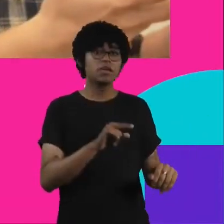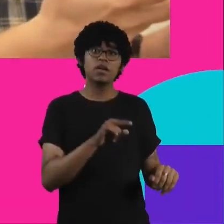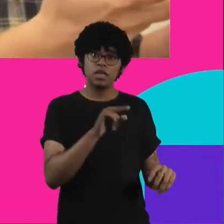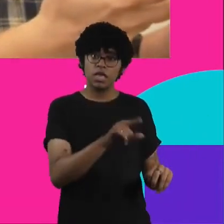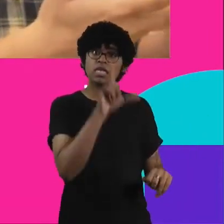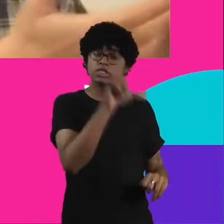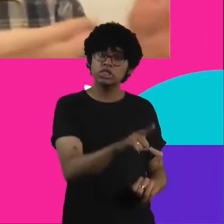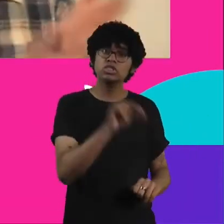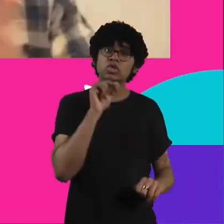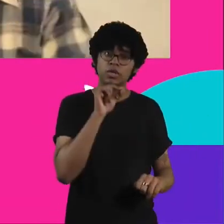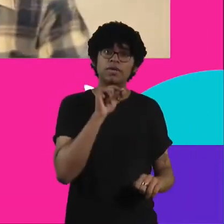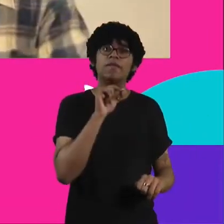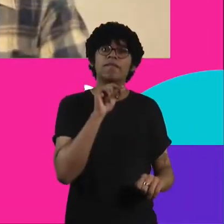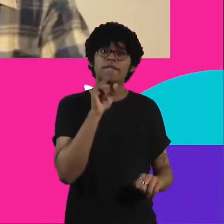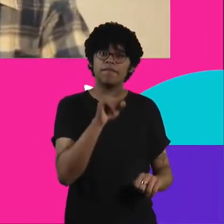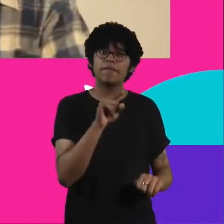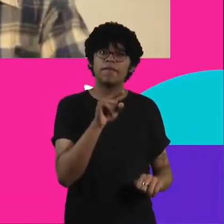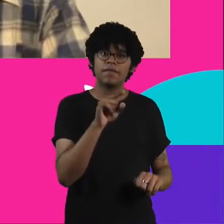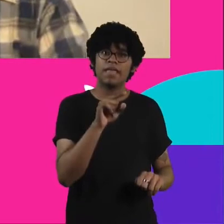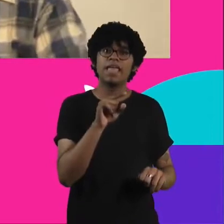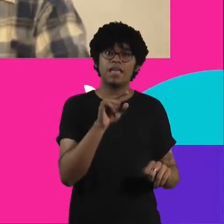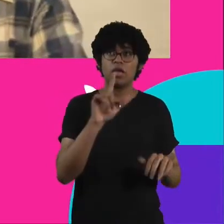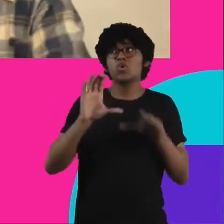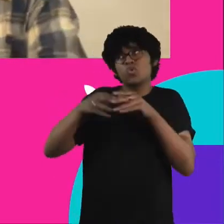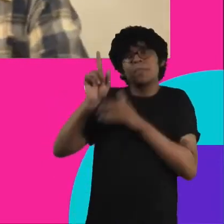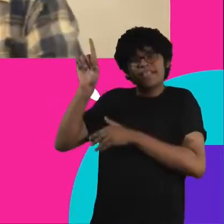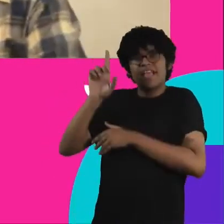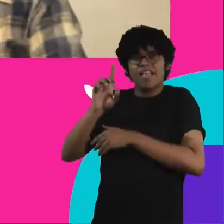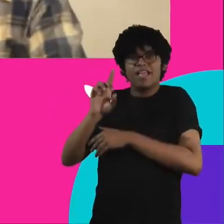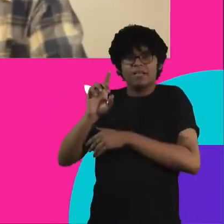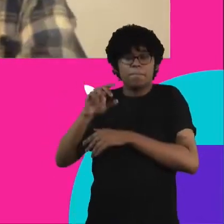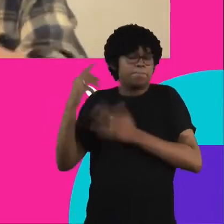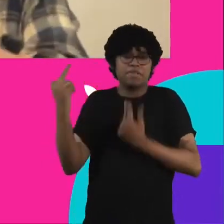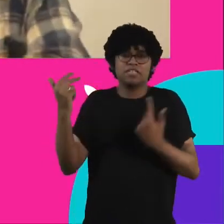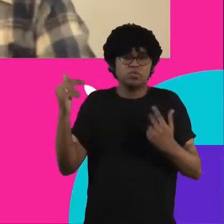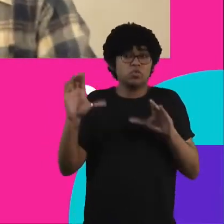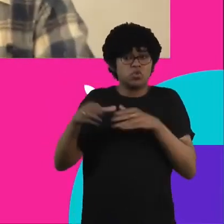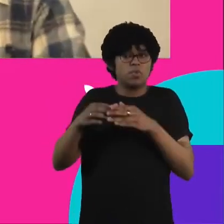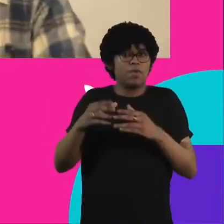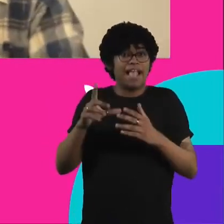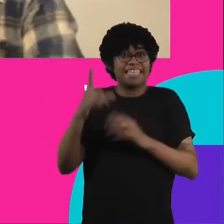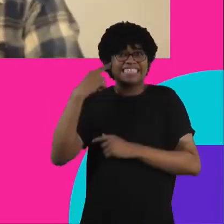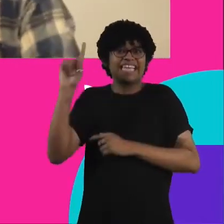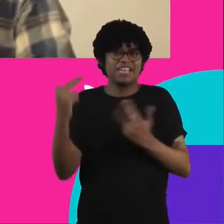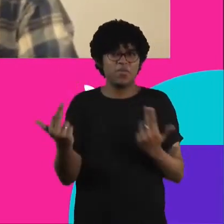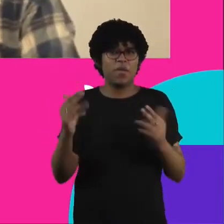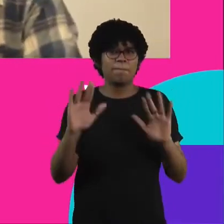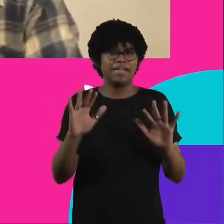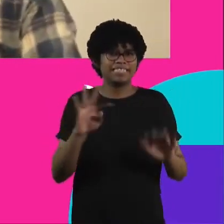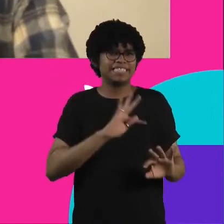governos, e eu olhei assim, isso parece familiar para mim. E aí eles pegaram aqueles dados de Washington, D.C.,